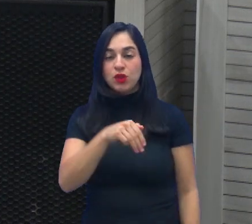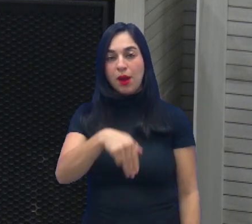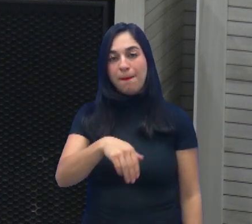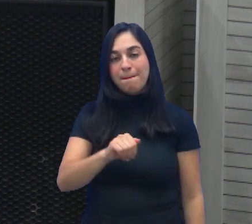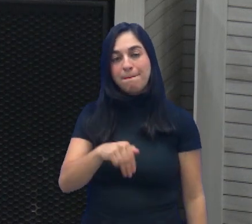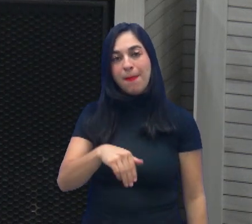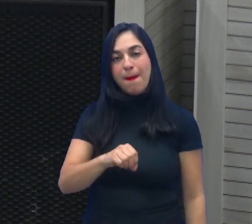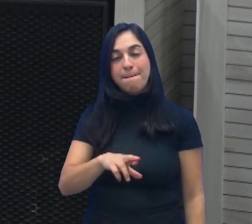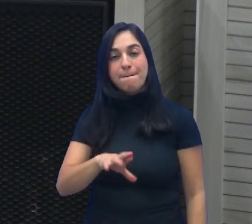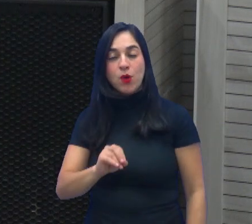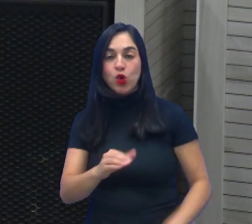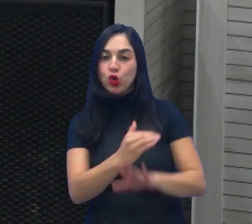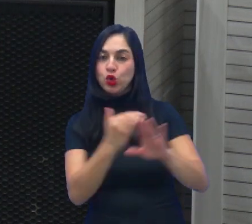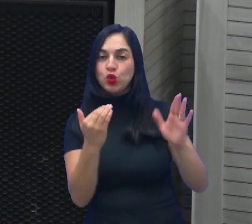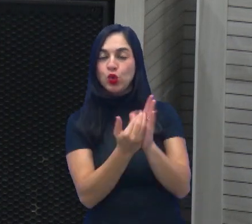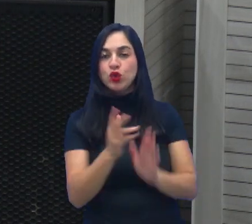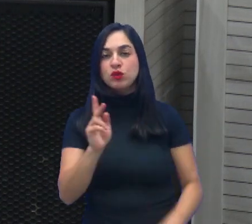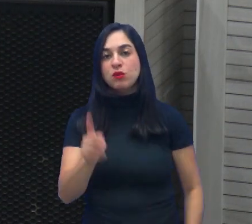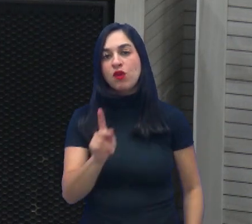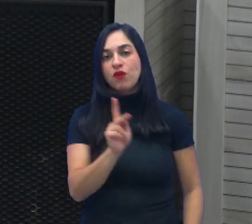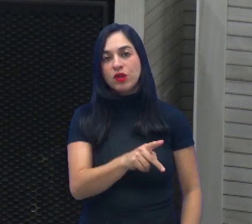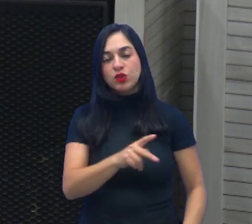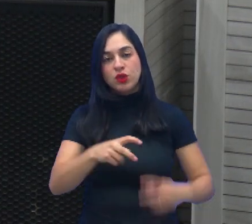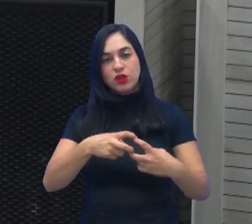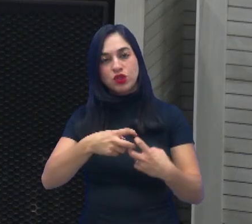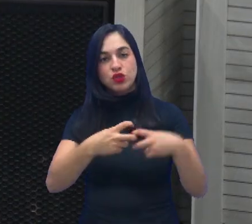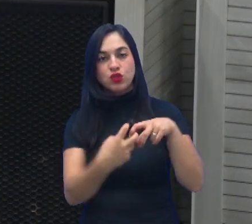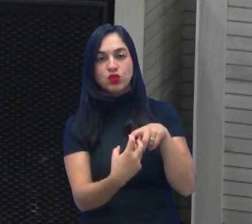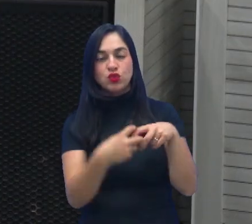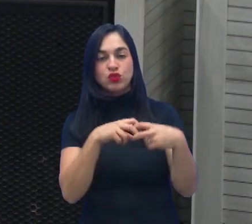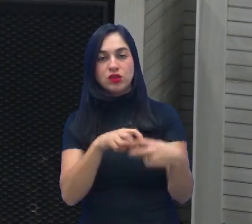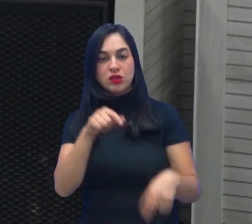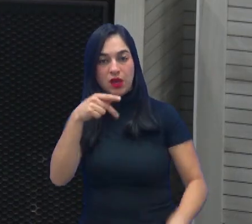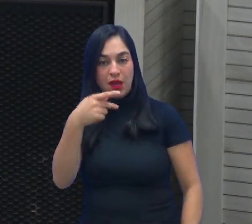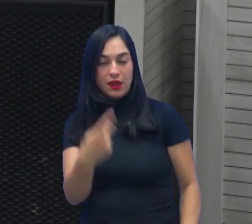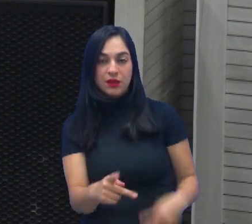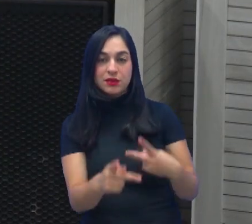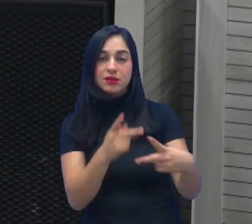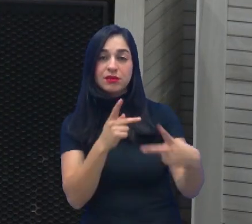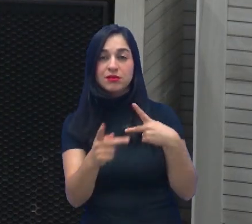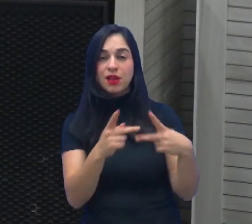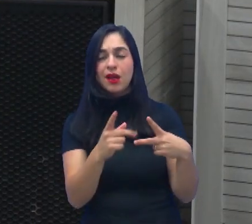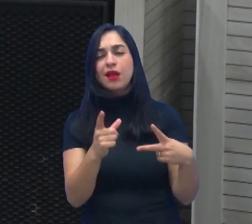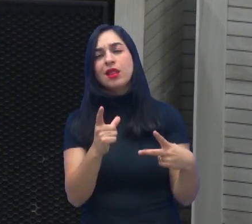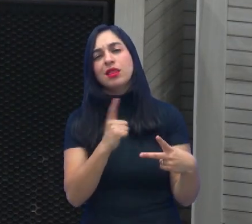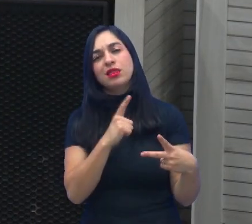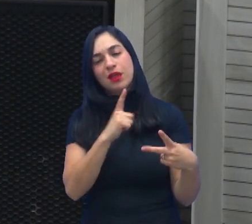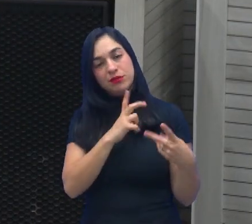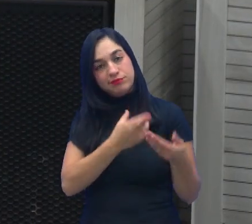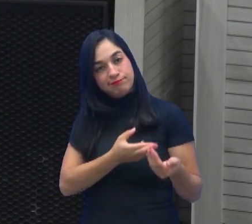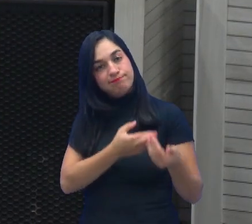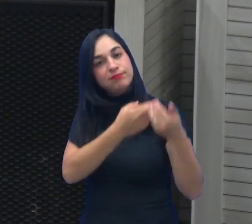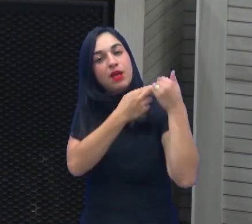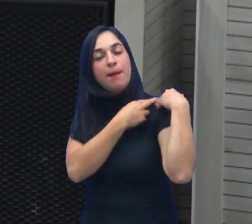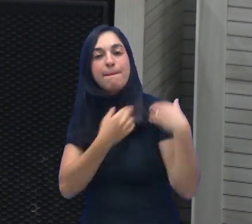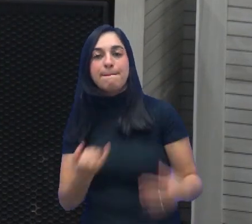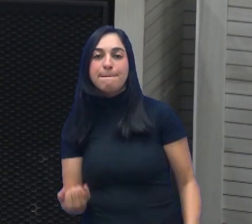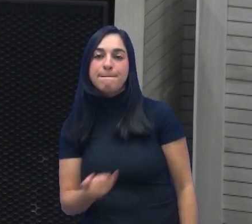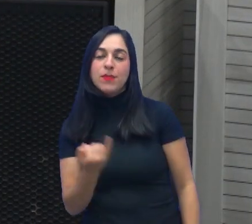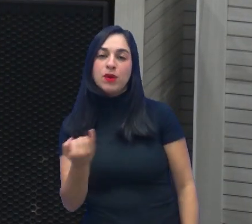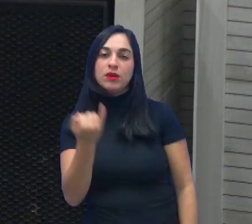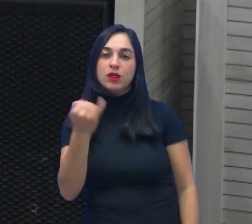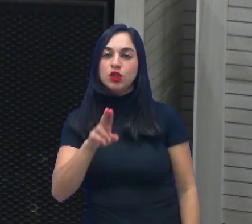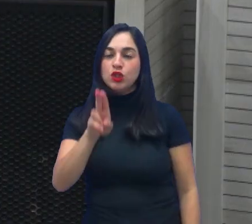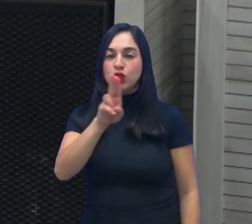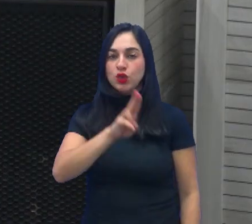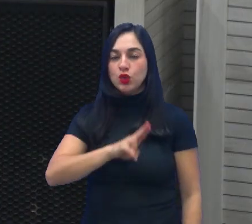do jiu-jitsu da nossa cidade, todas as academias que têm esse papel fundamental nessa formação através do